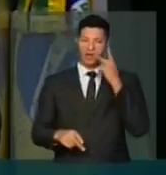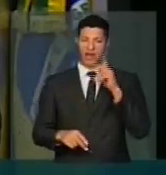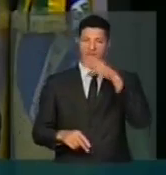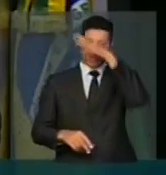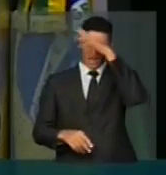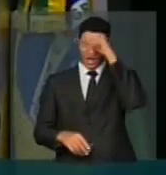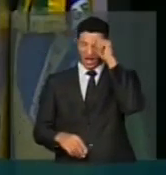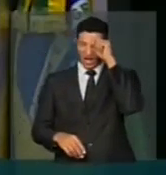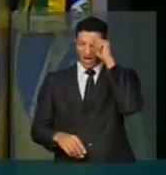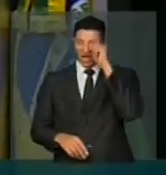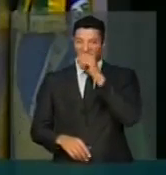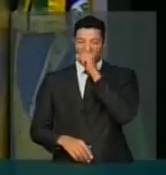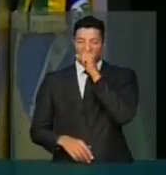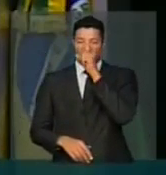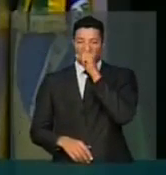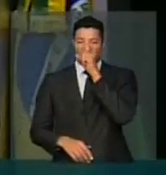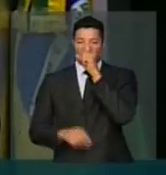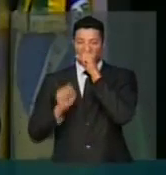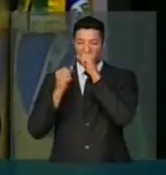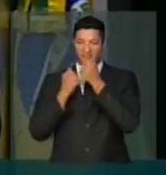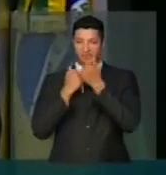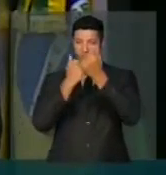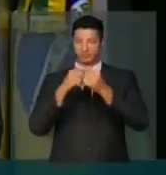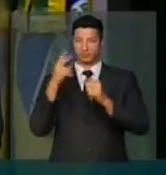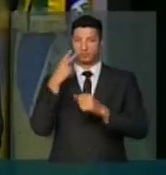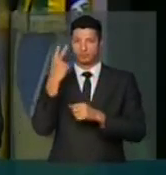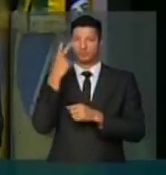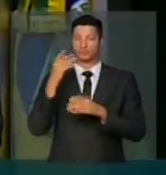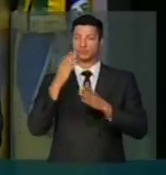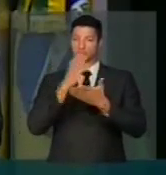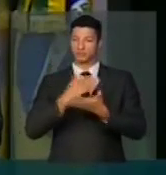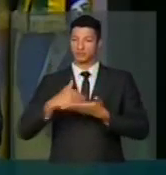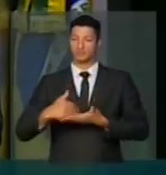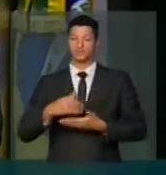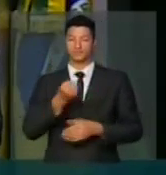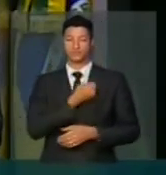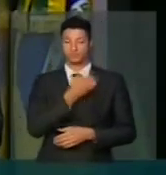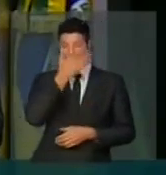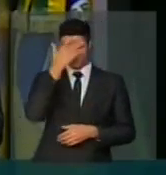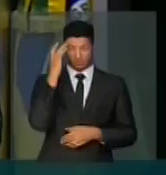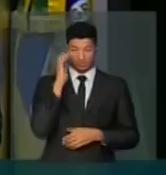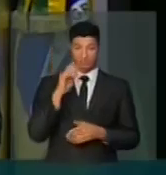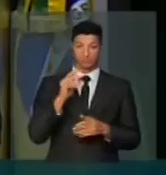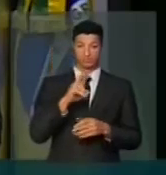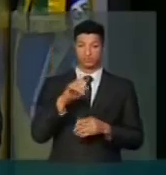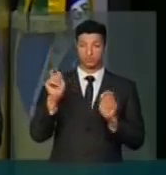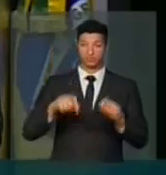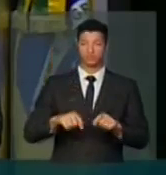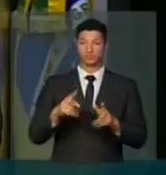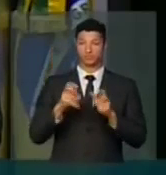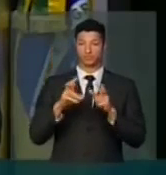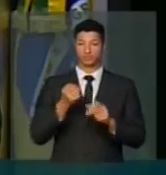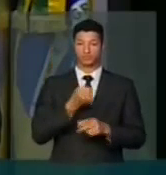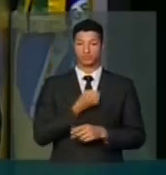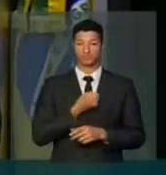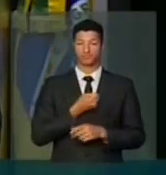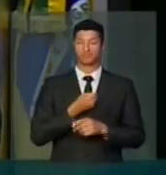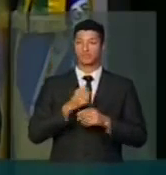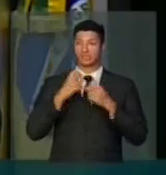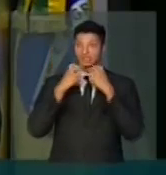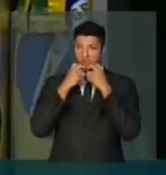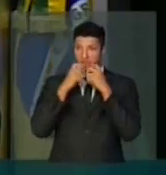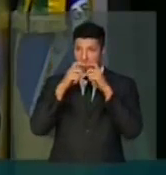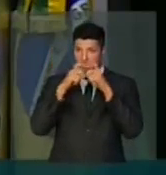Manaus. Se levarmos em consideração os valores dos repasses e dividir pelo número de habitantes, será possível notar que os números são